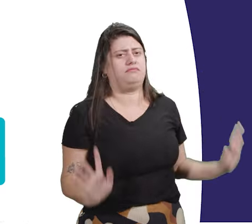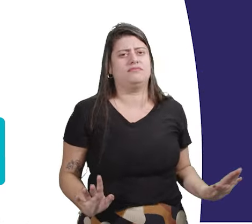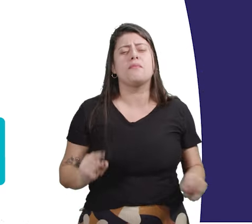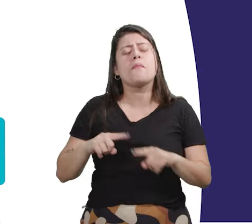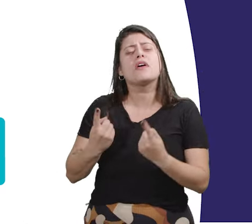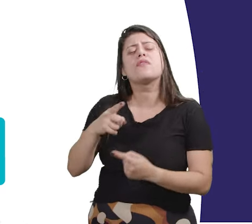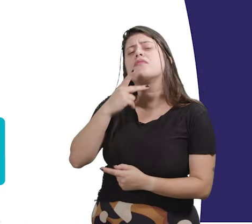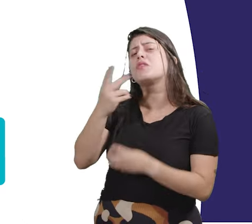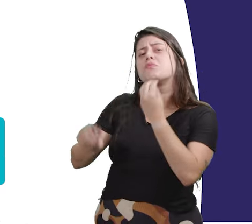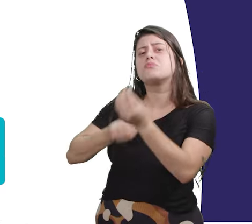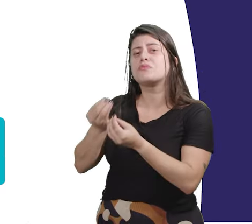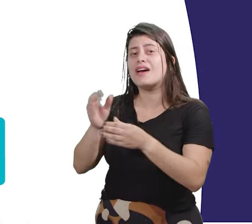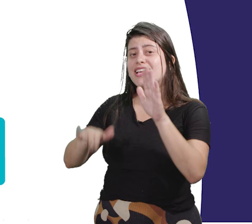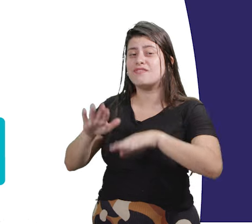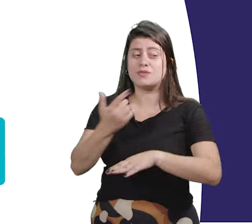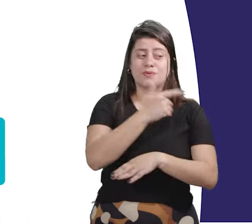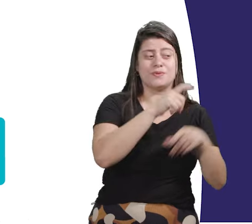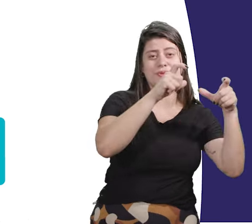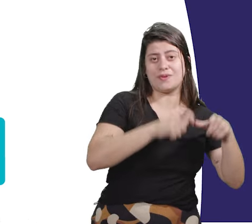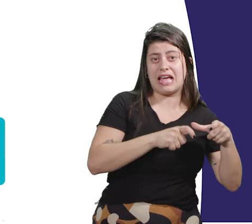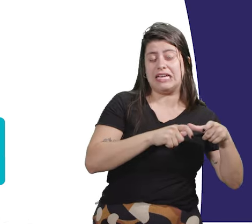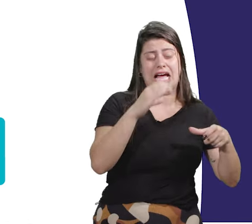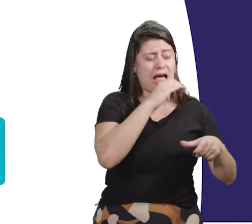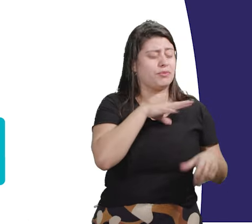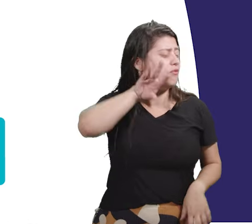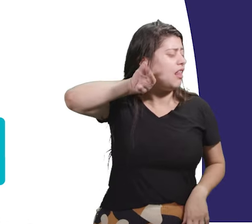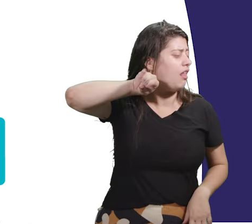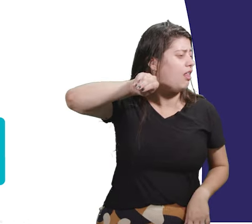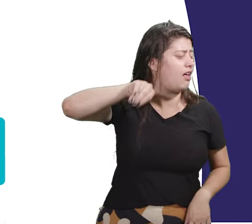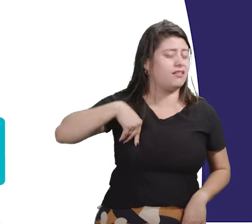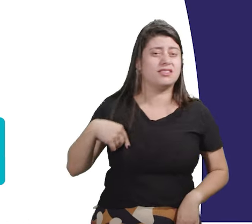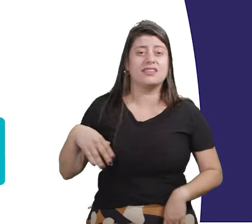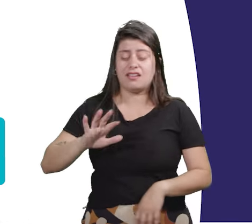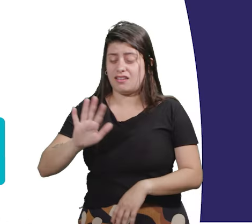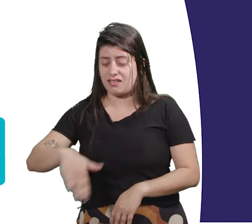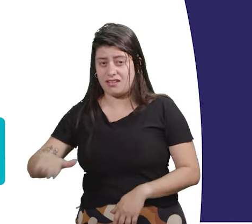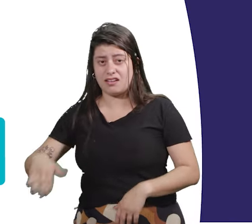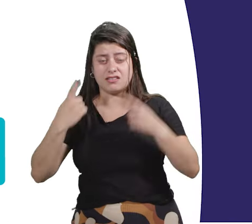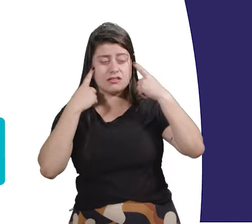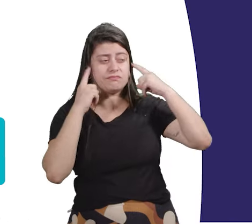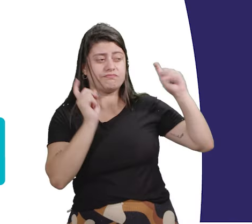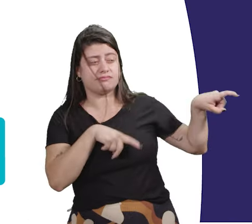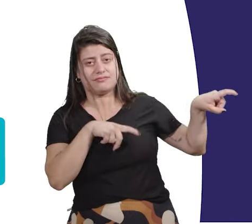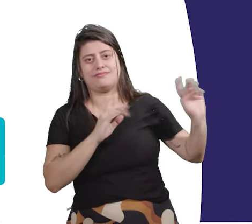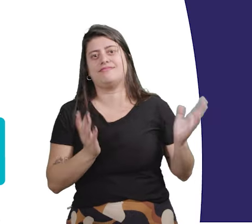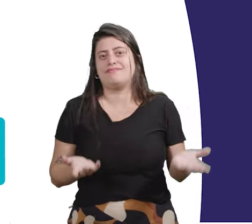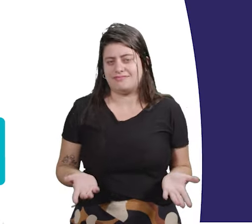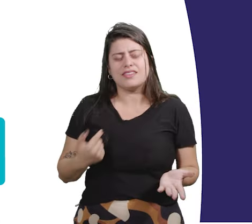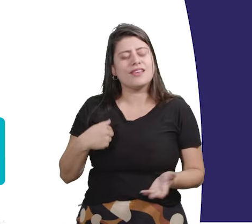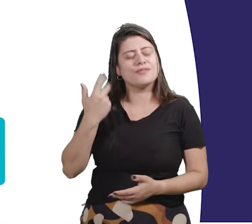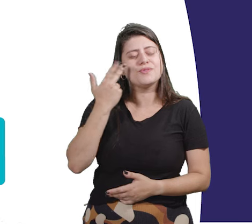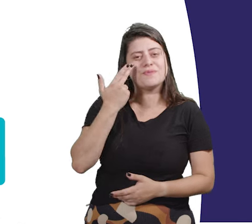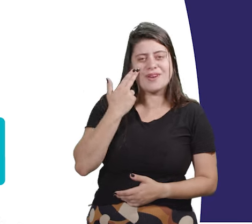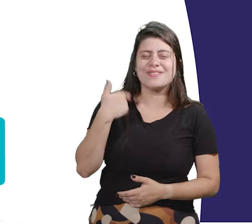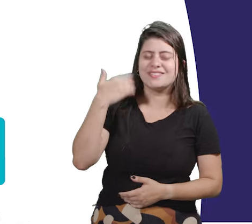na correria, e a criança não vai te ouvir. Eu sei que às vezes a gente faz isso e tá tudo bem, né? O importante é que você reconheça